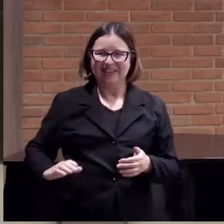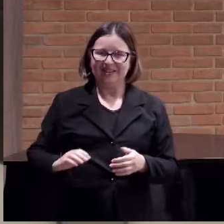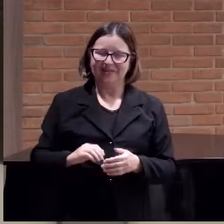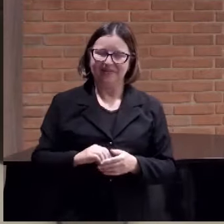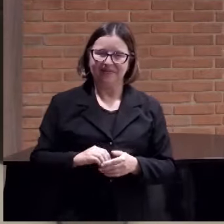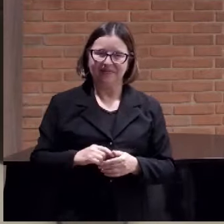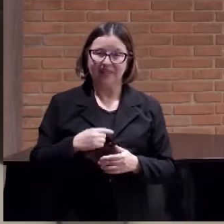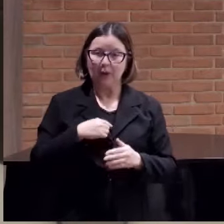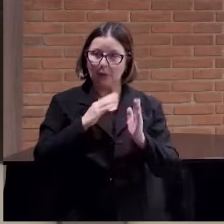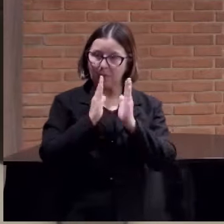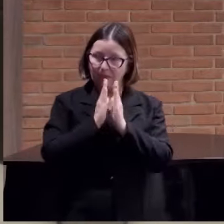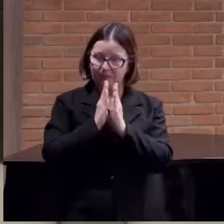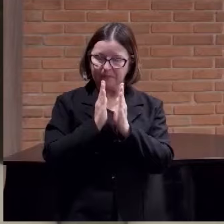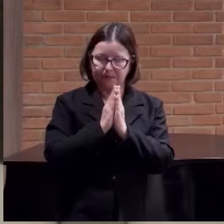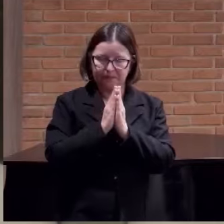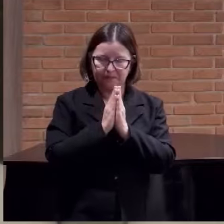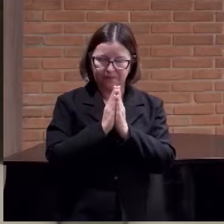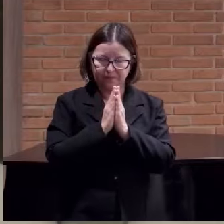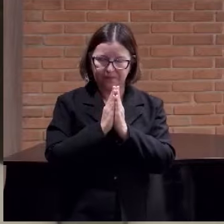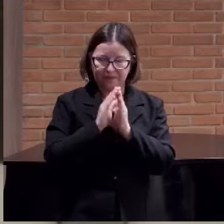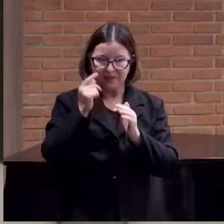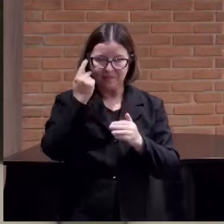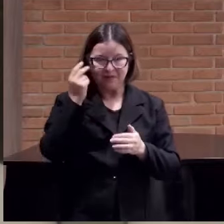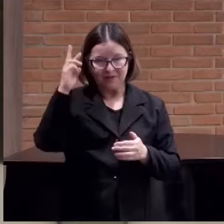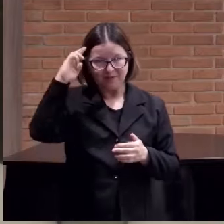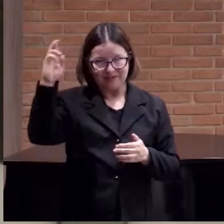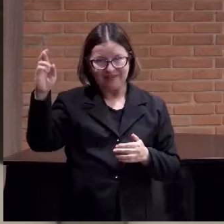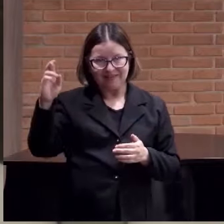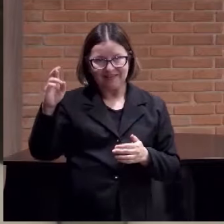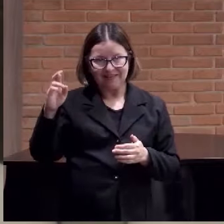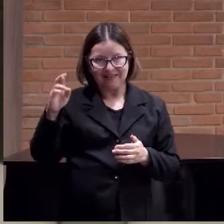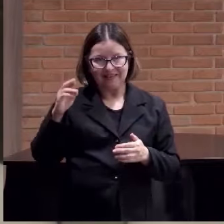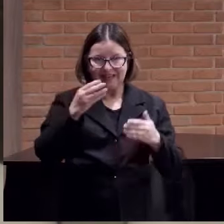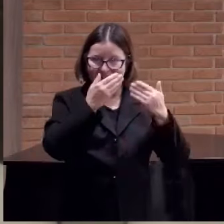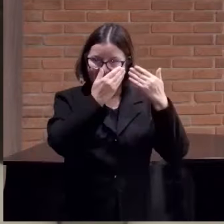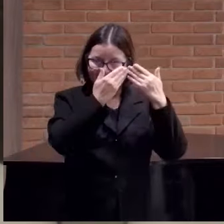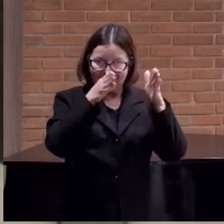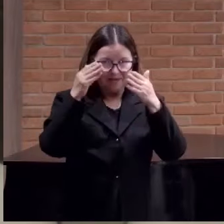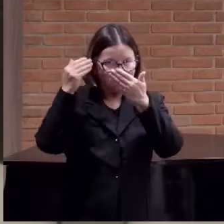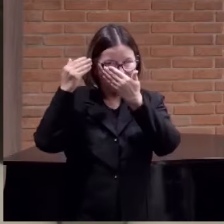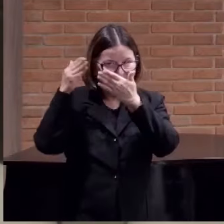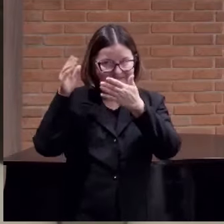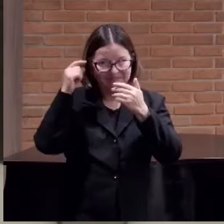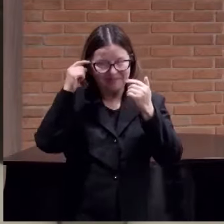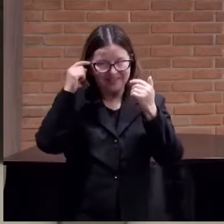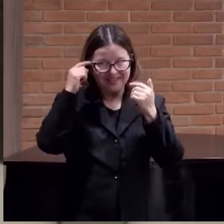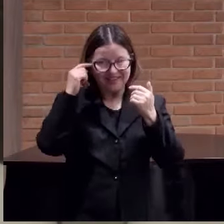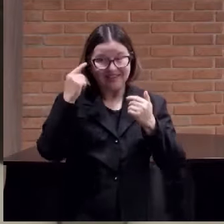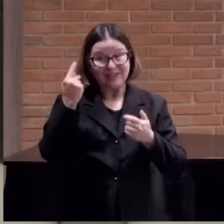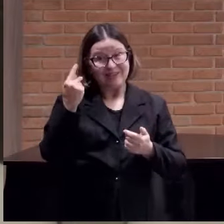Eu estou orando para que o Senhor abra o seu entendimento e o seu